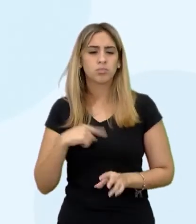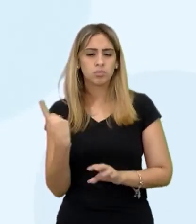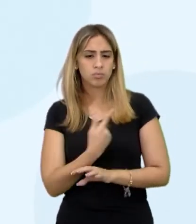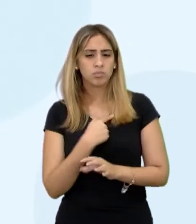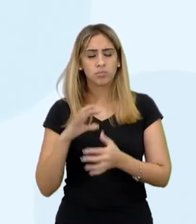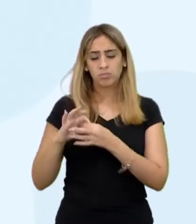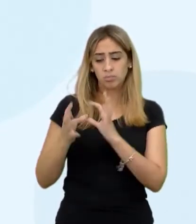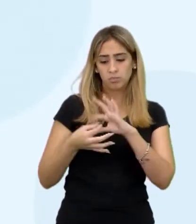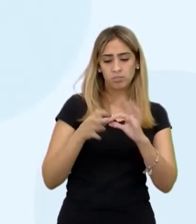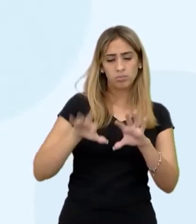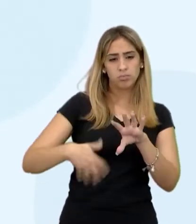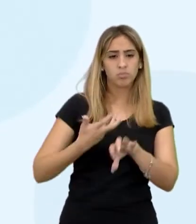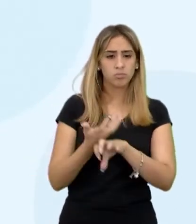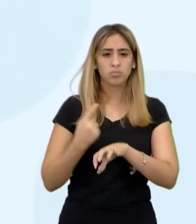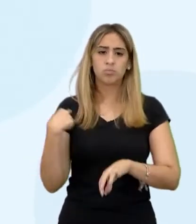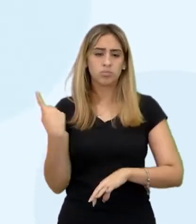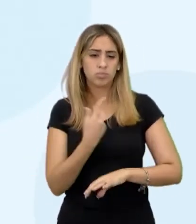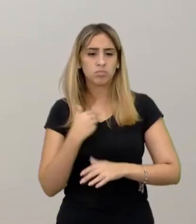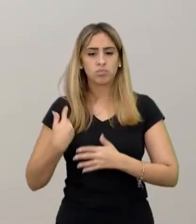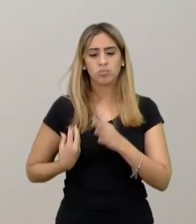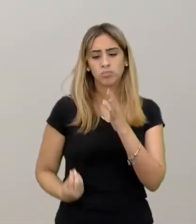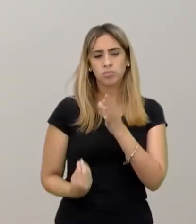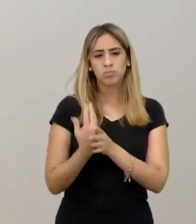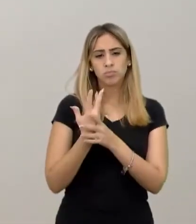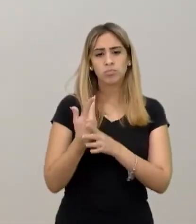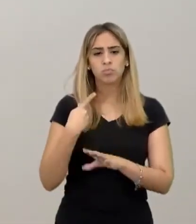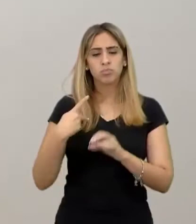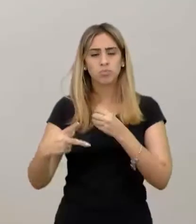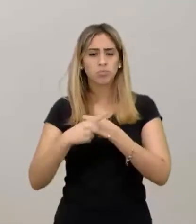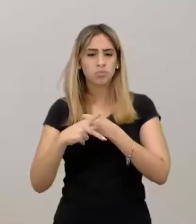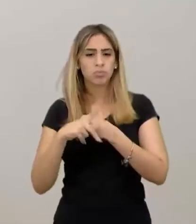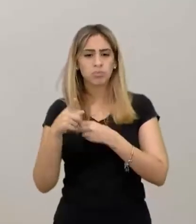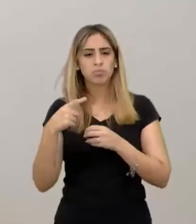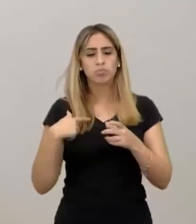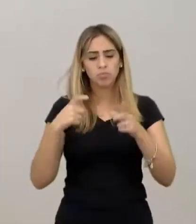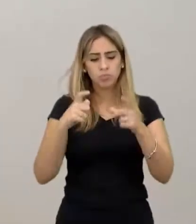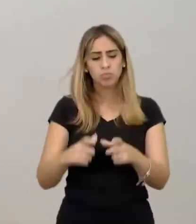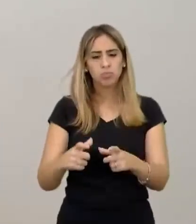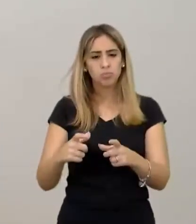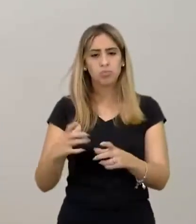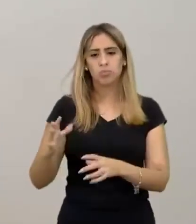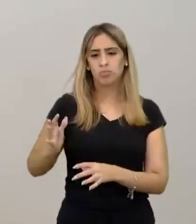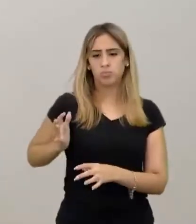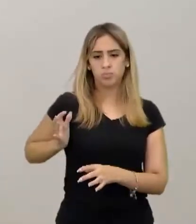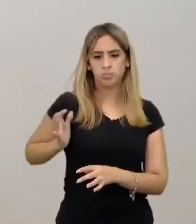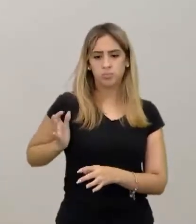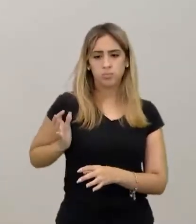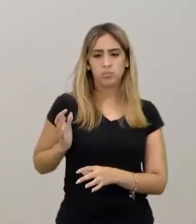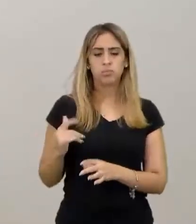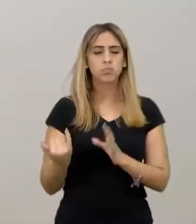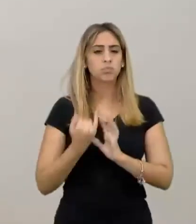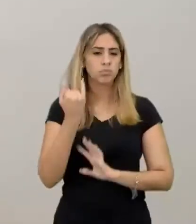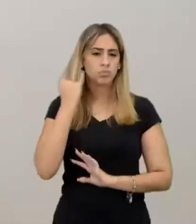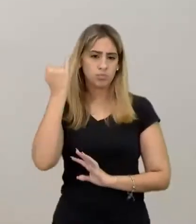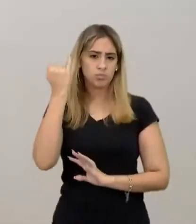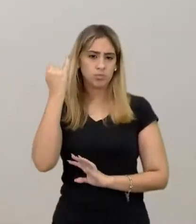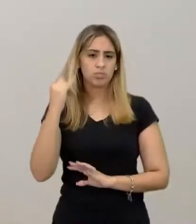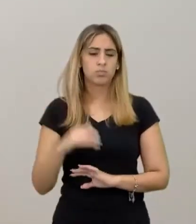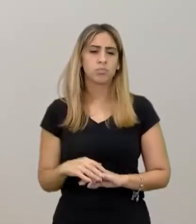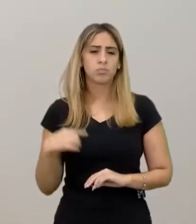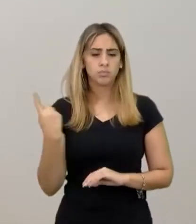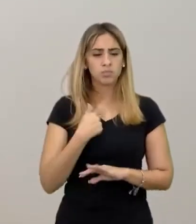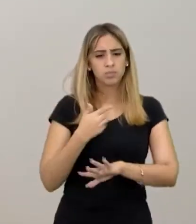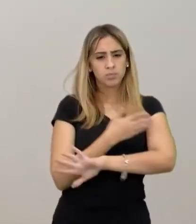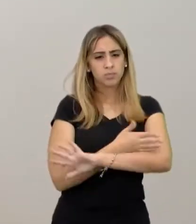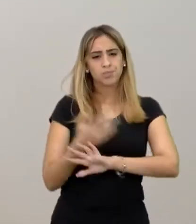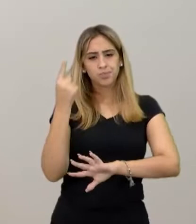nosso componente, nós vamos criar aí um protótipo de uma cidade ideal. Então, quando a gente fala de planejamento urbano, o estudante ele já